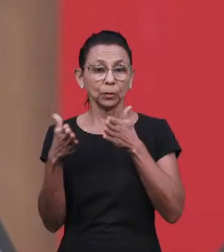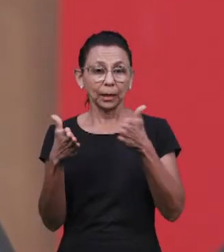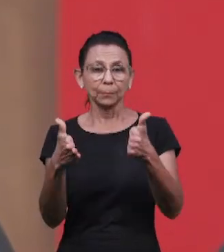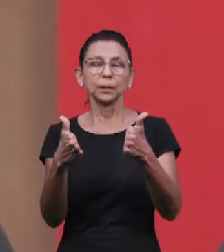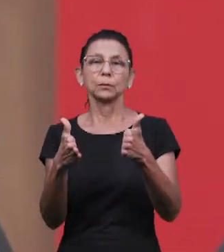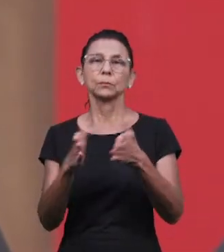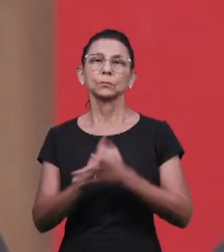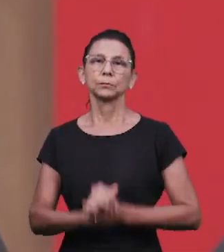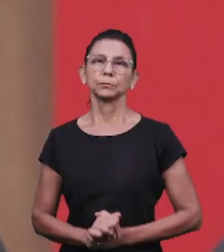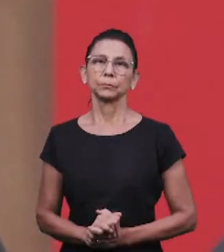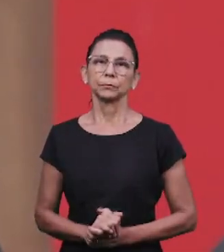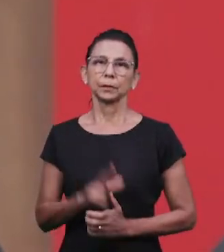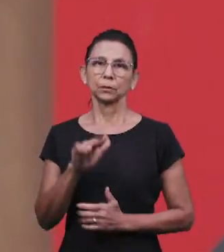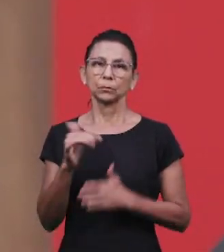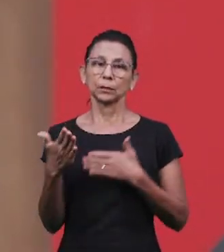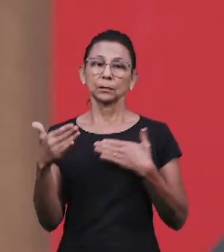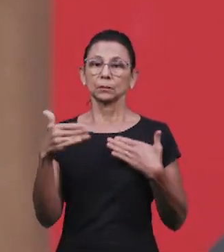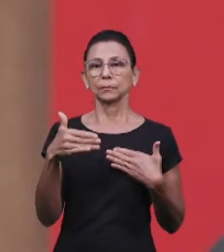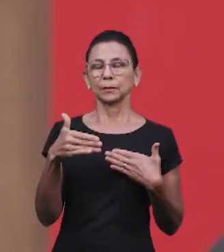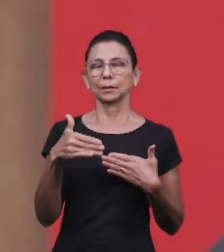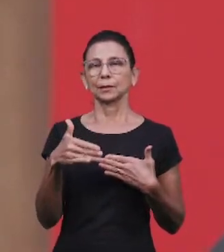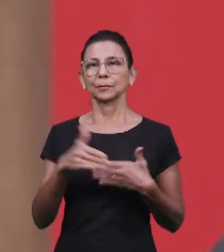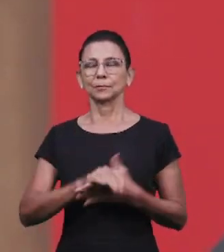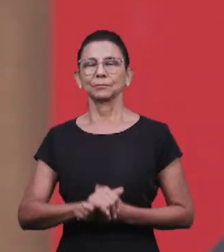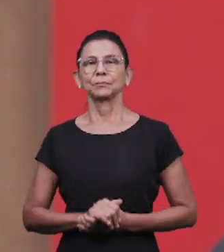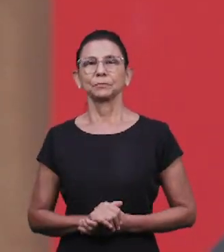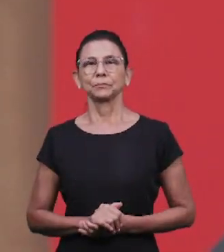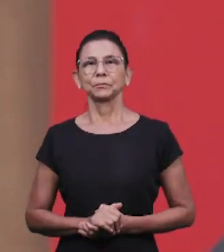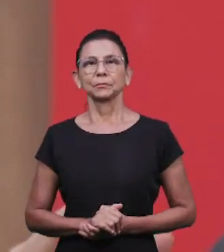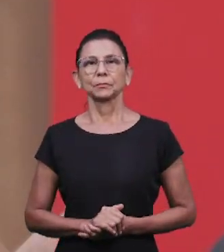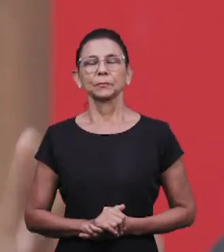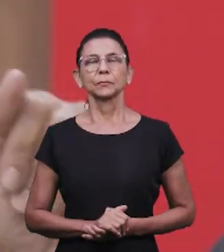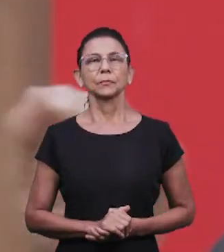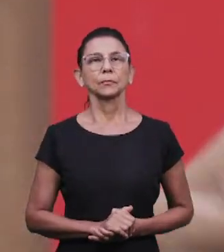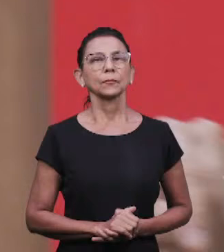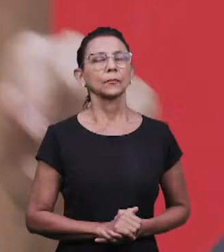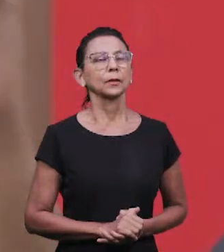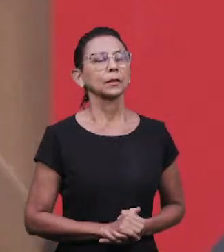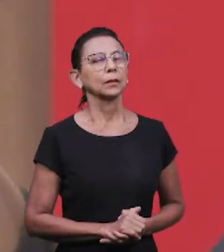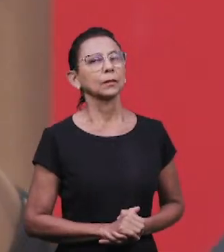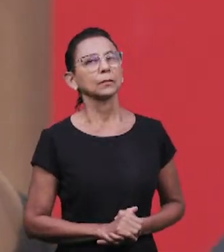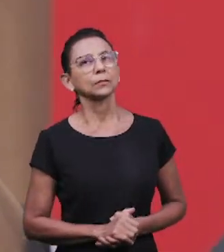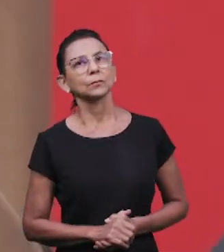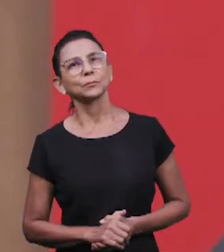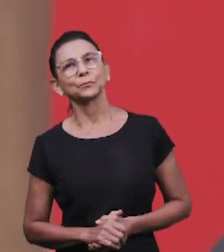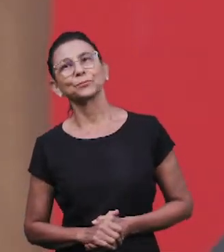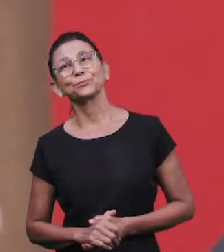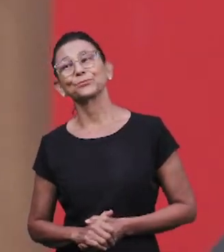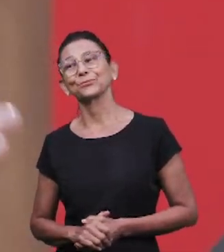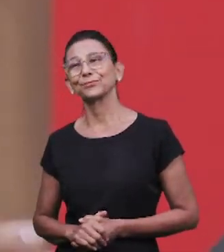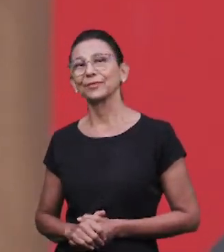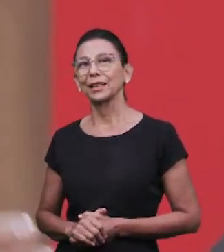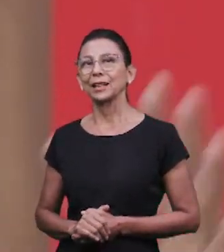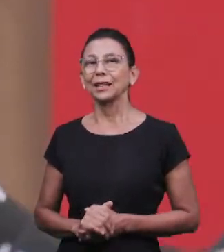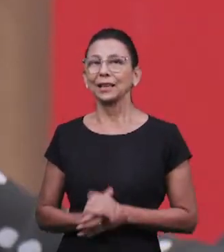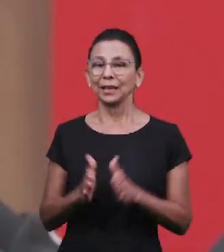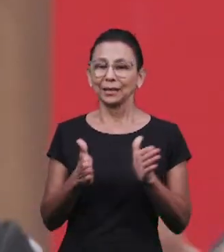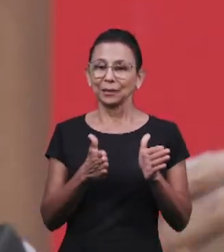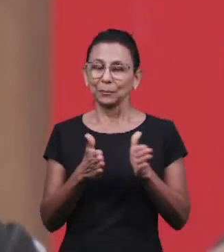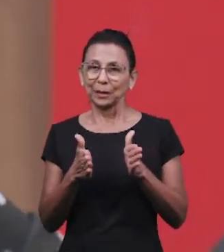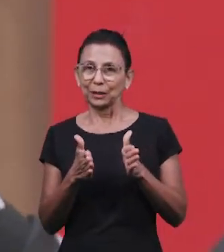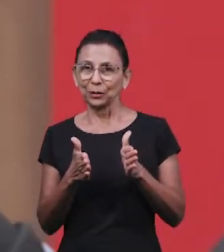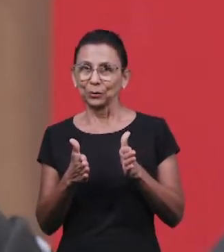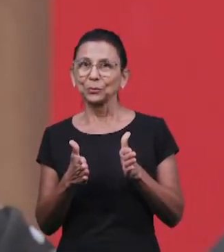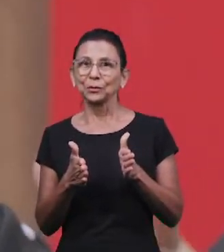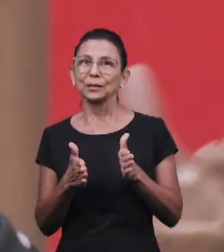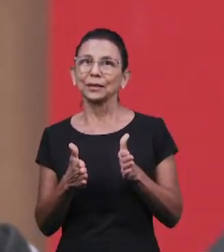se desviar dele. Então, essa é a nossa dependência no Senhor. E, como o pastor comentou agora, cada idade vai ter os